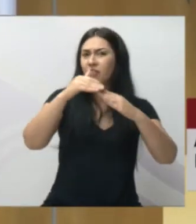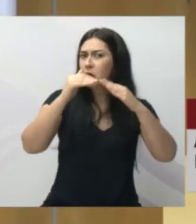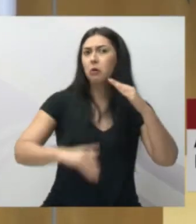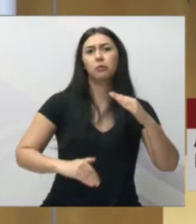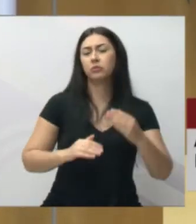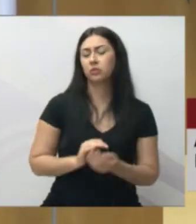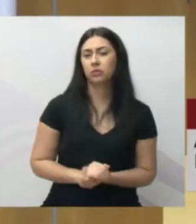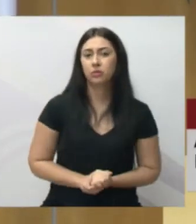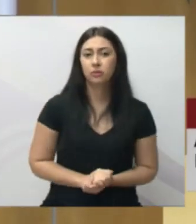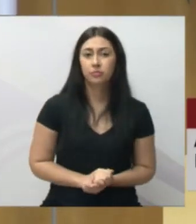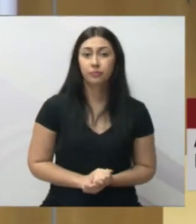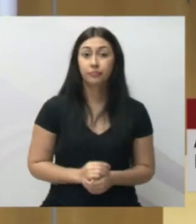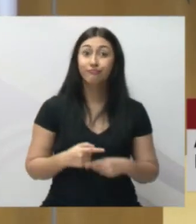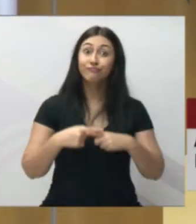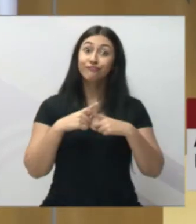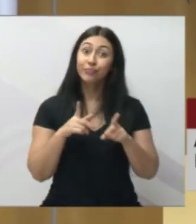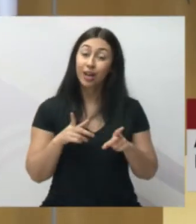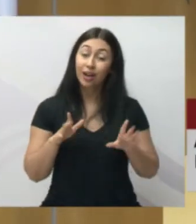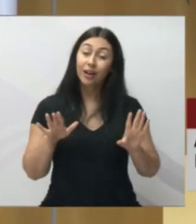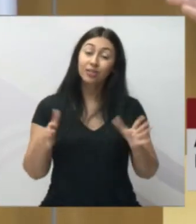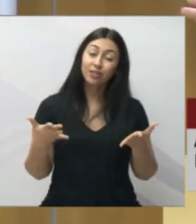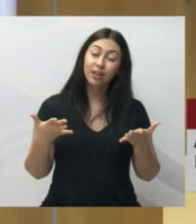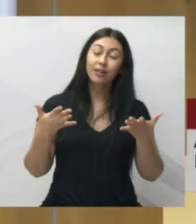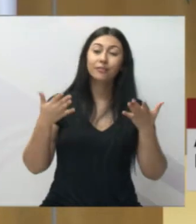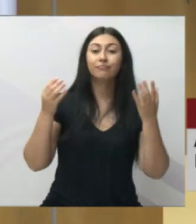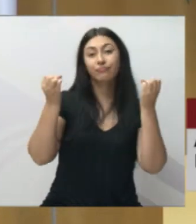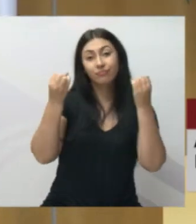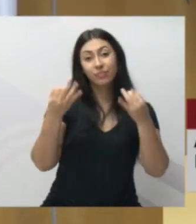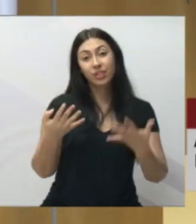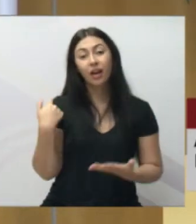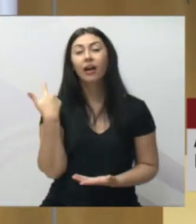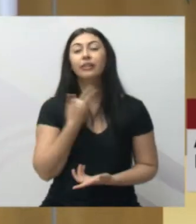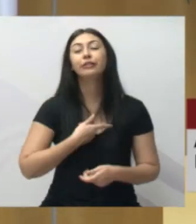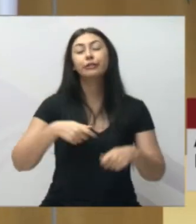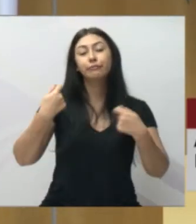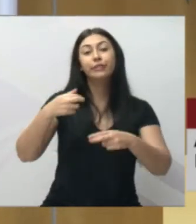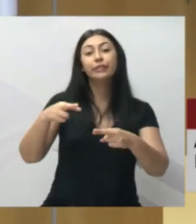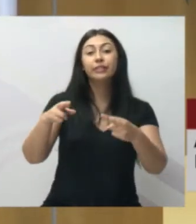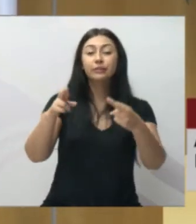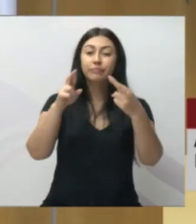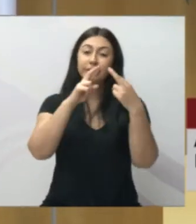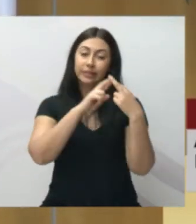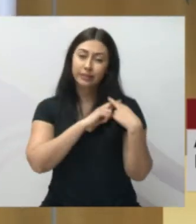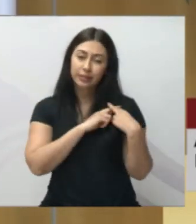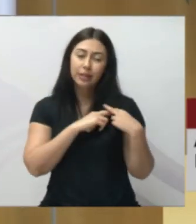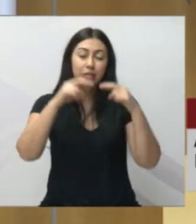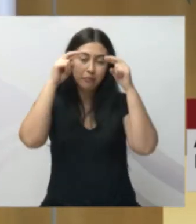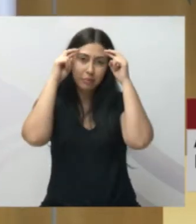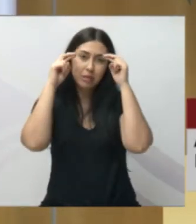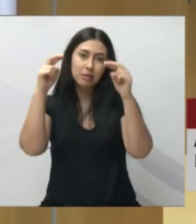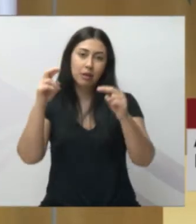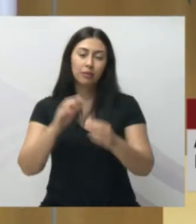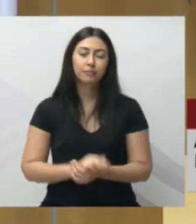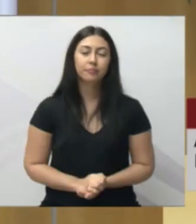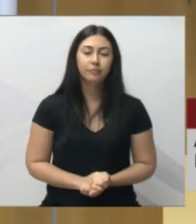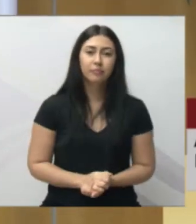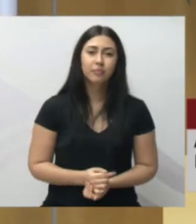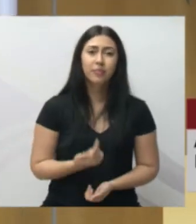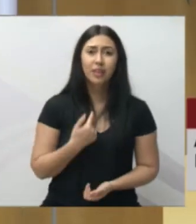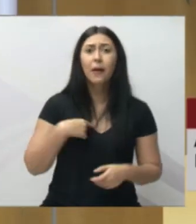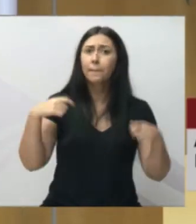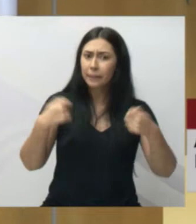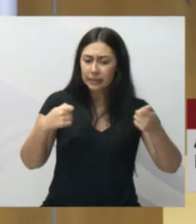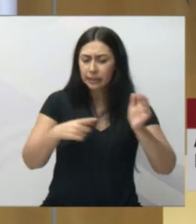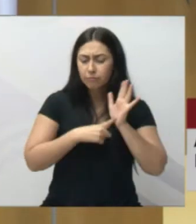não aceitaria. Mas, como eu disse, nós temos que respeitar a vontade de todos, porque envolve outras questões, tá certo? Não poderia deixar de